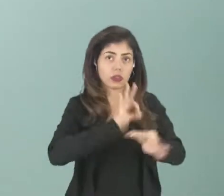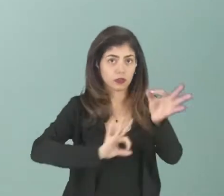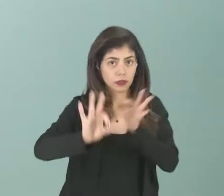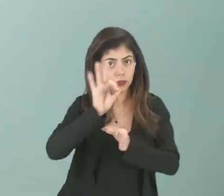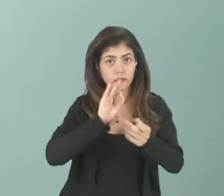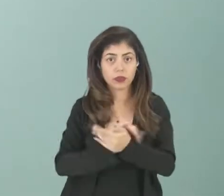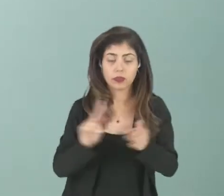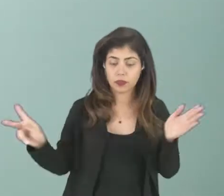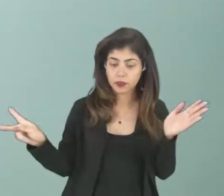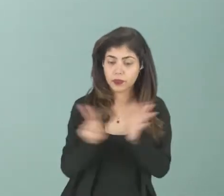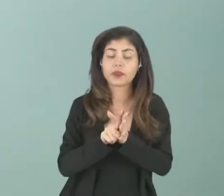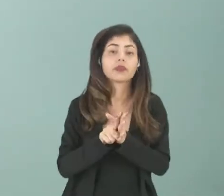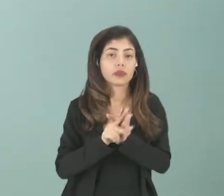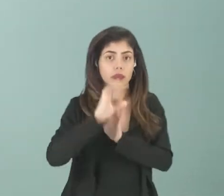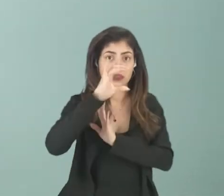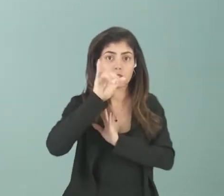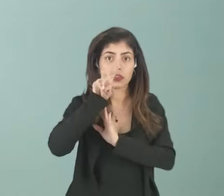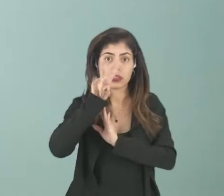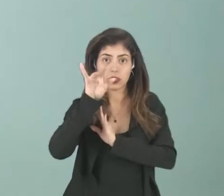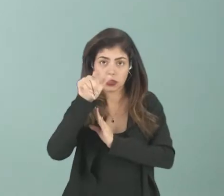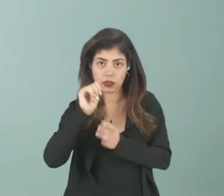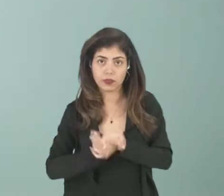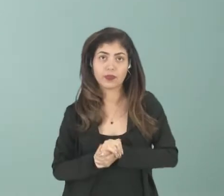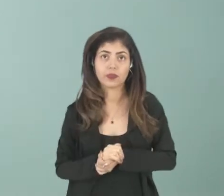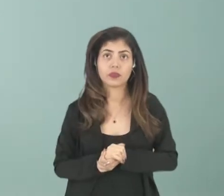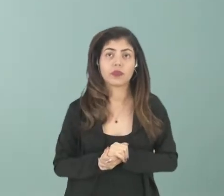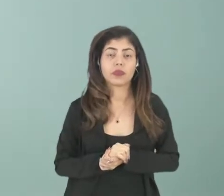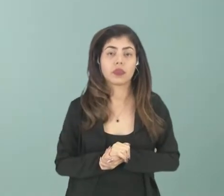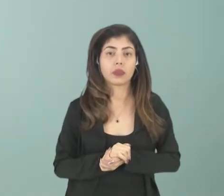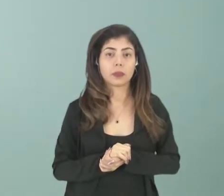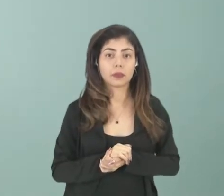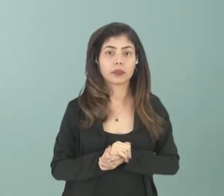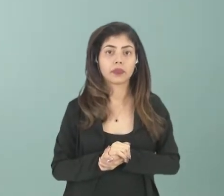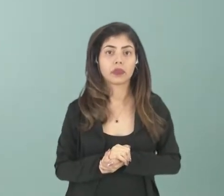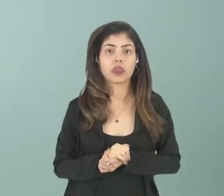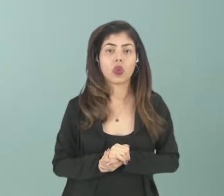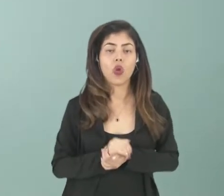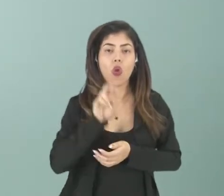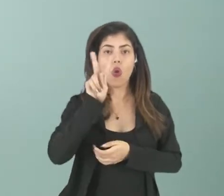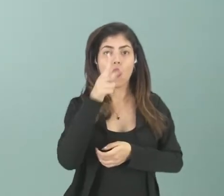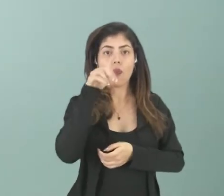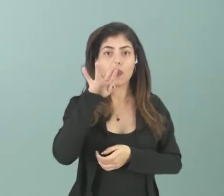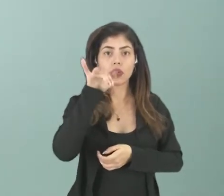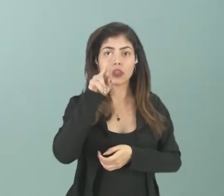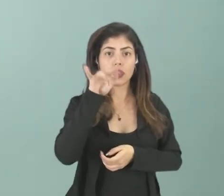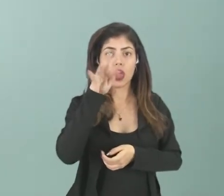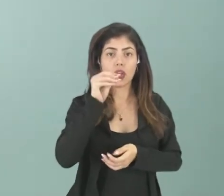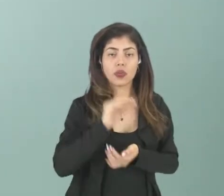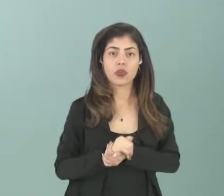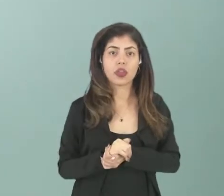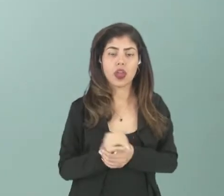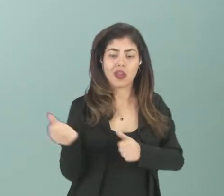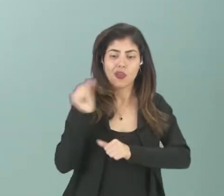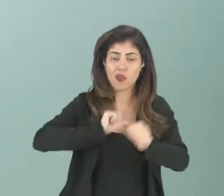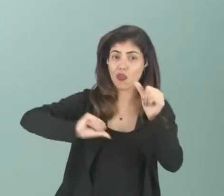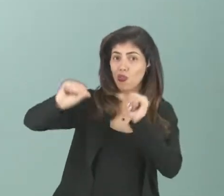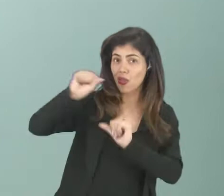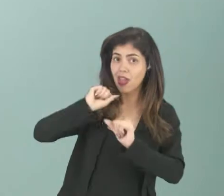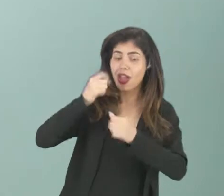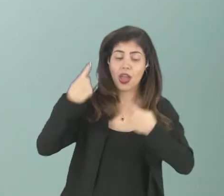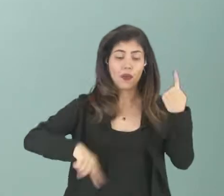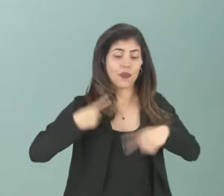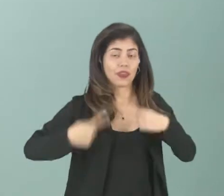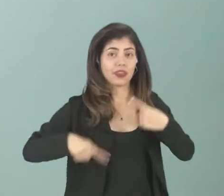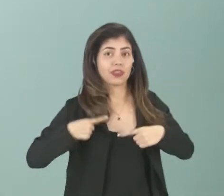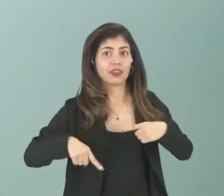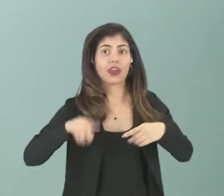da sociedade civil, de pessoas com esse ideal de humanitário, que, contrariando as